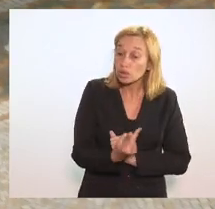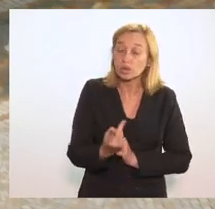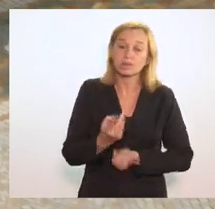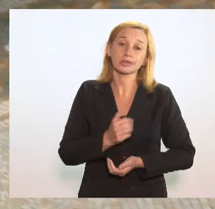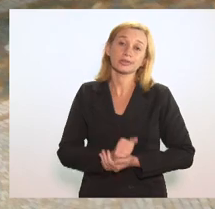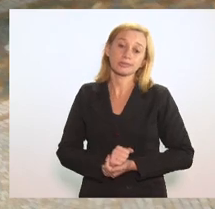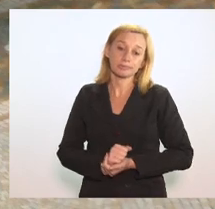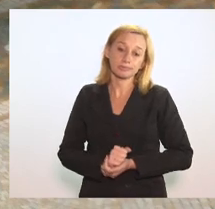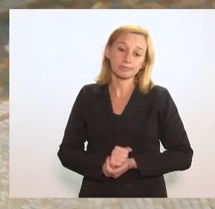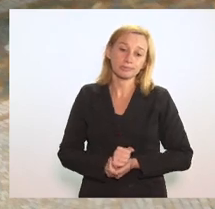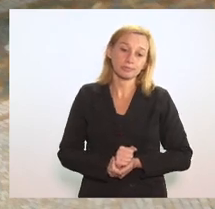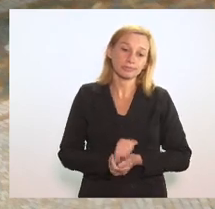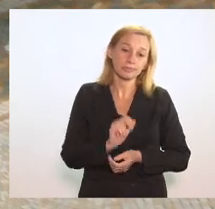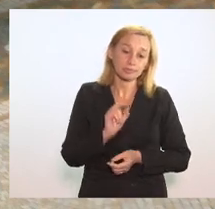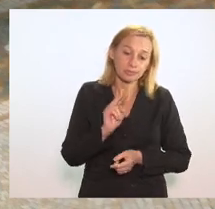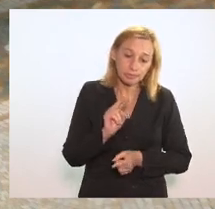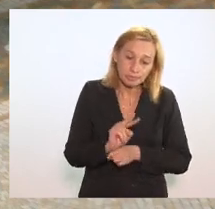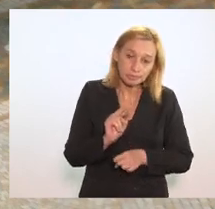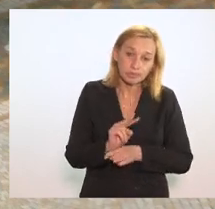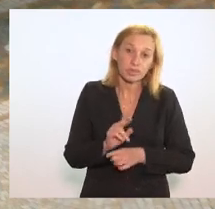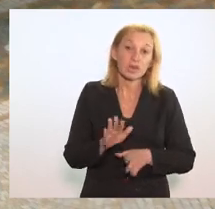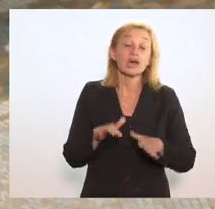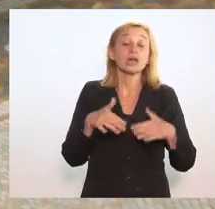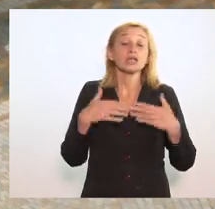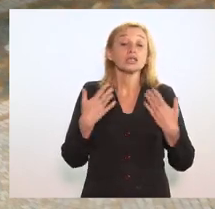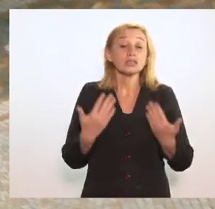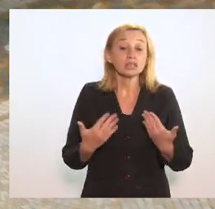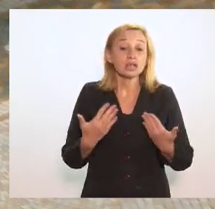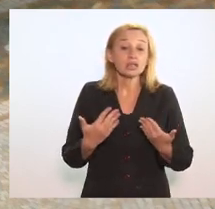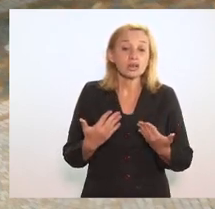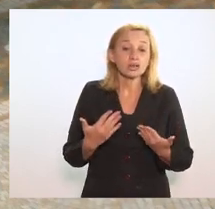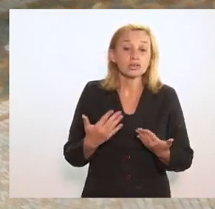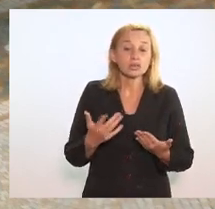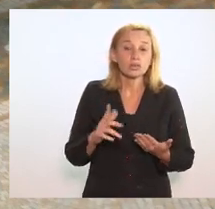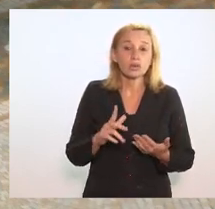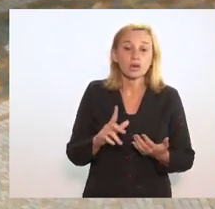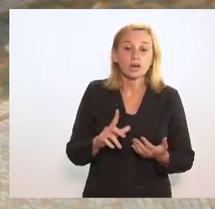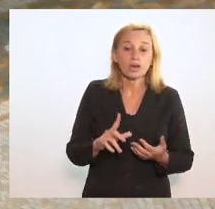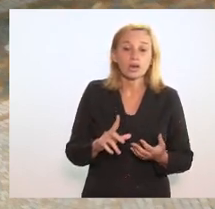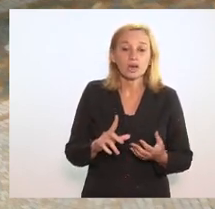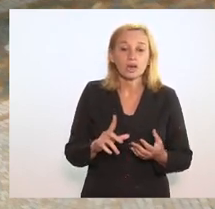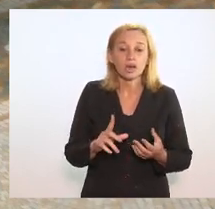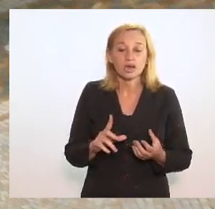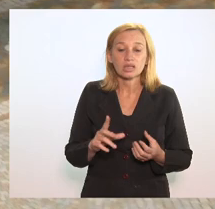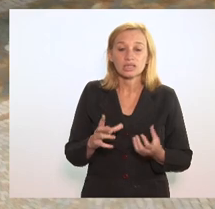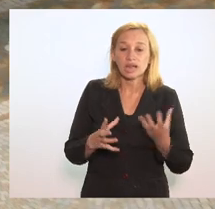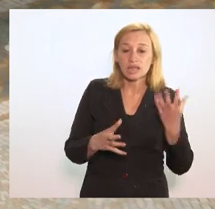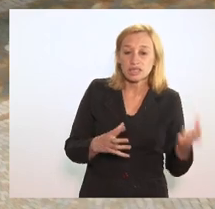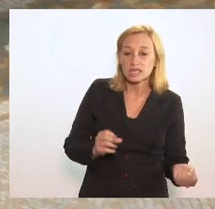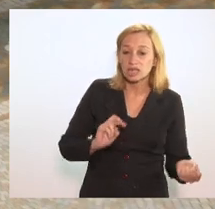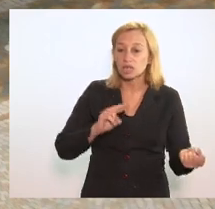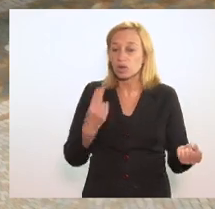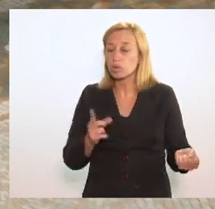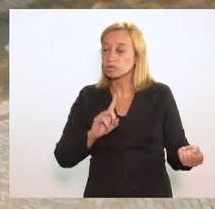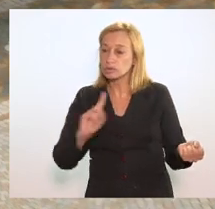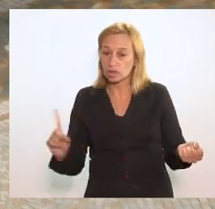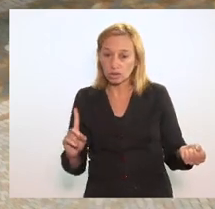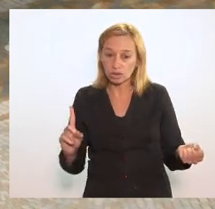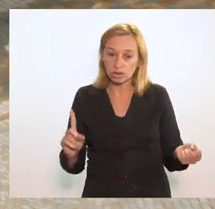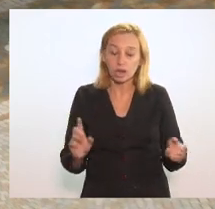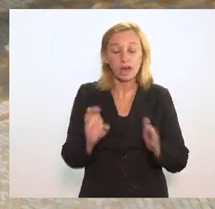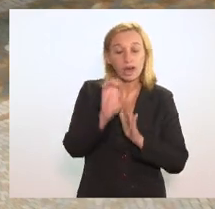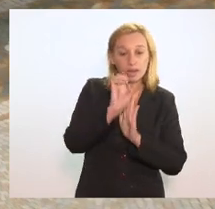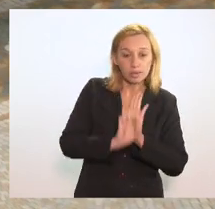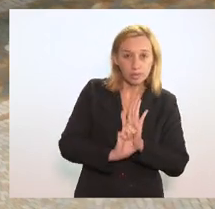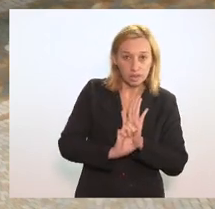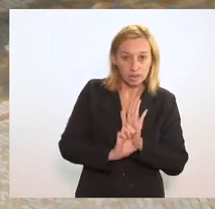assim defenderam. Então, a questão não é de mérito, senhor presidente, ser contra ou a favor a emenda proposta